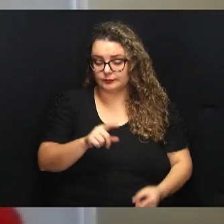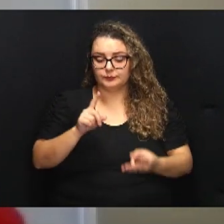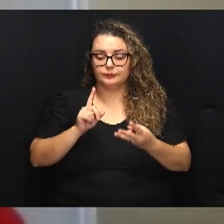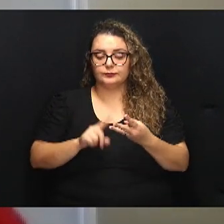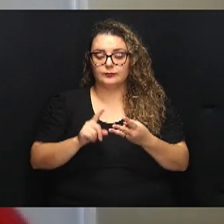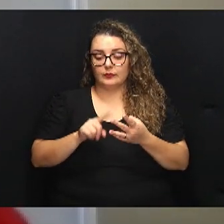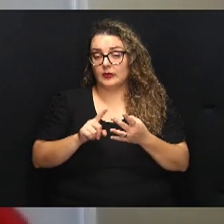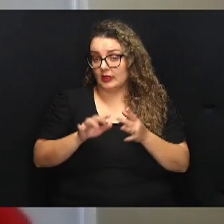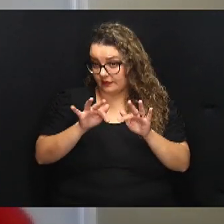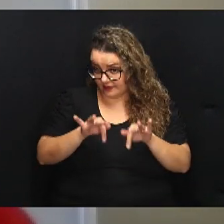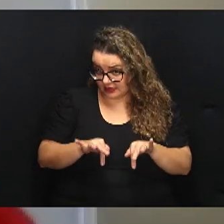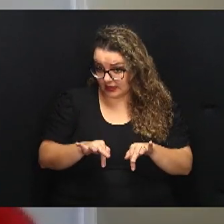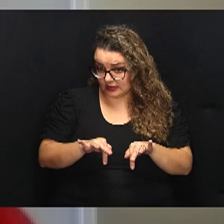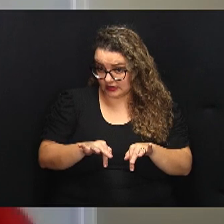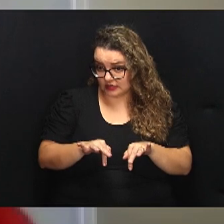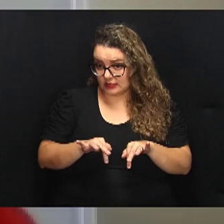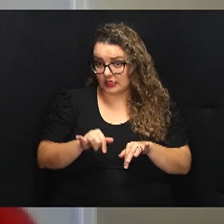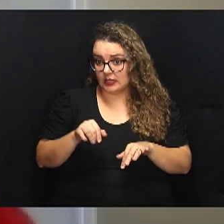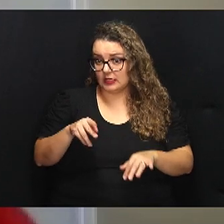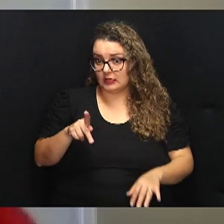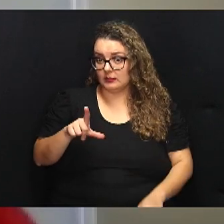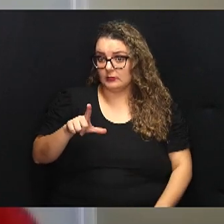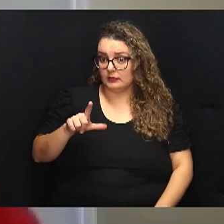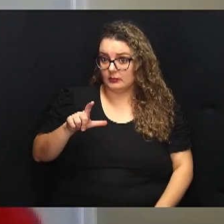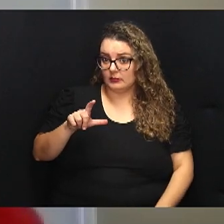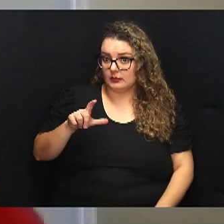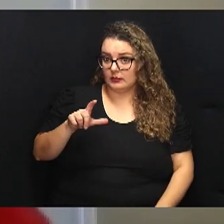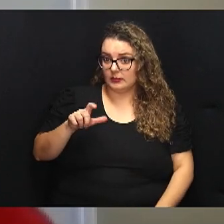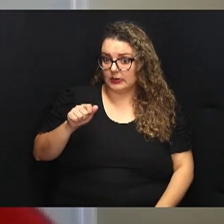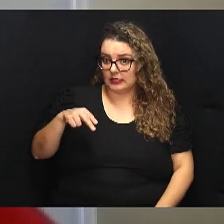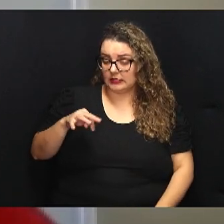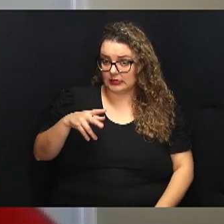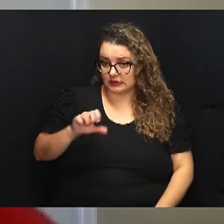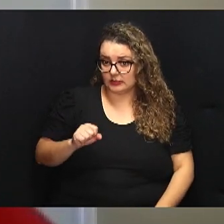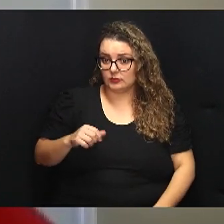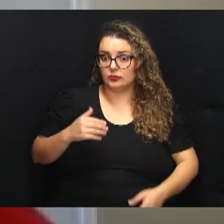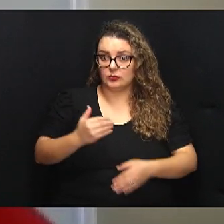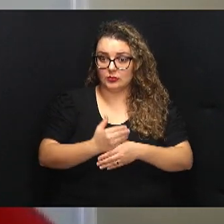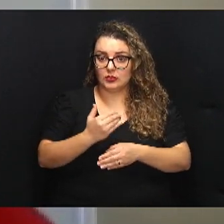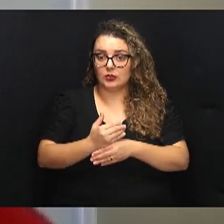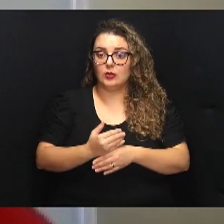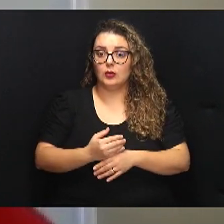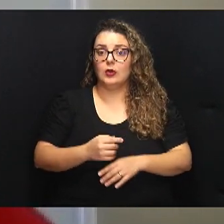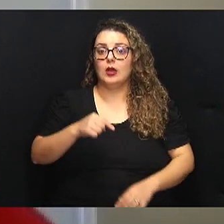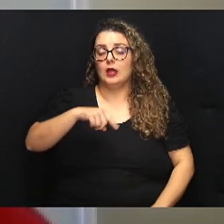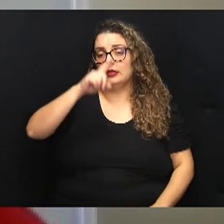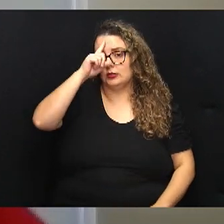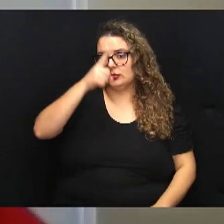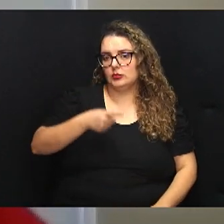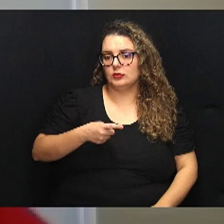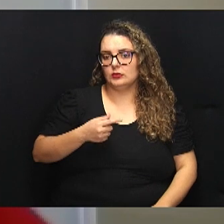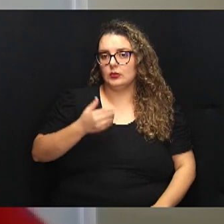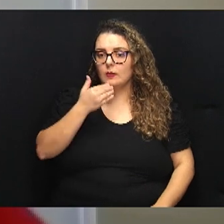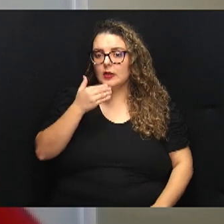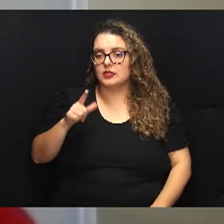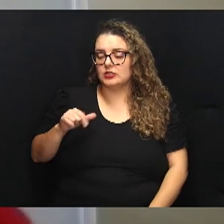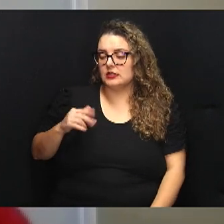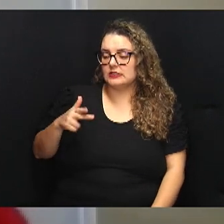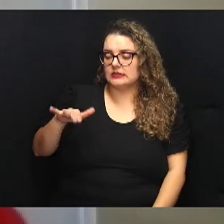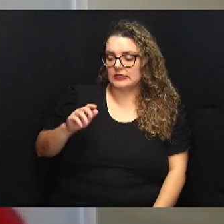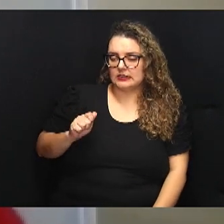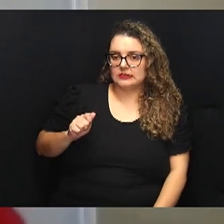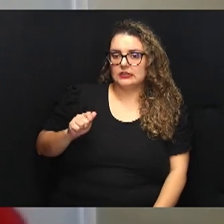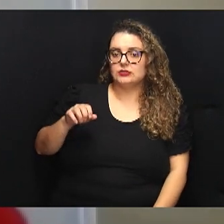vez finalizada a implantação do empreendimento, o empreendedor requer a licença de operação, ou seja,